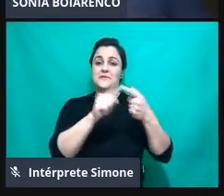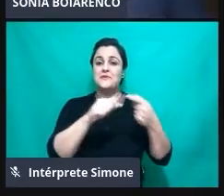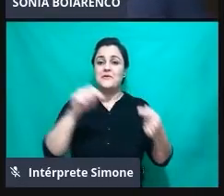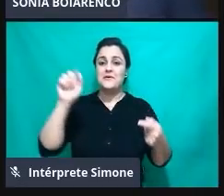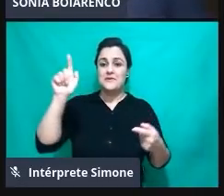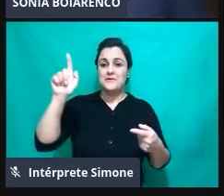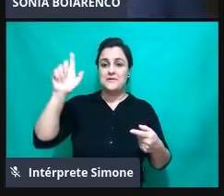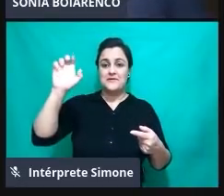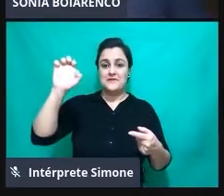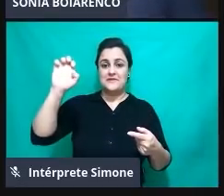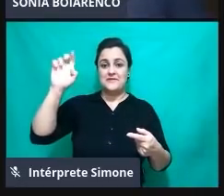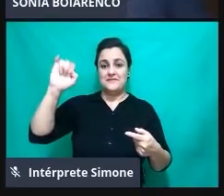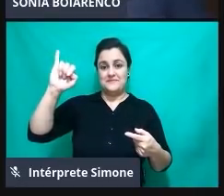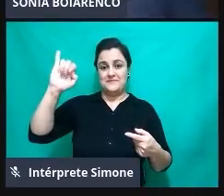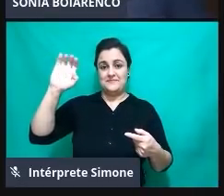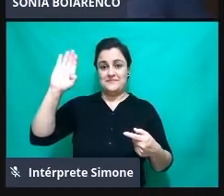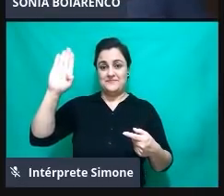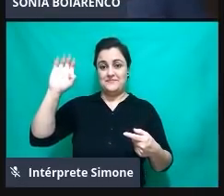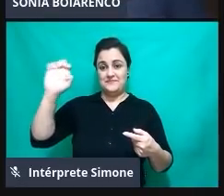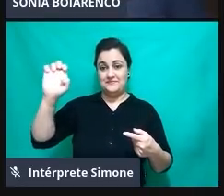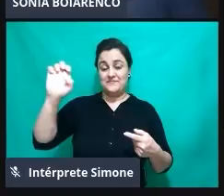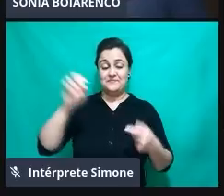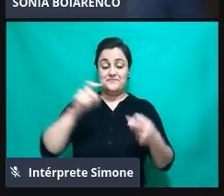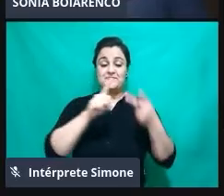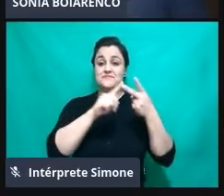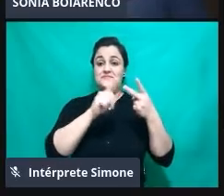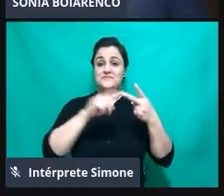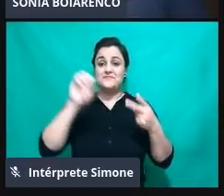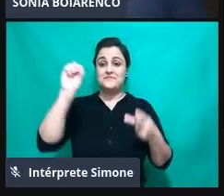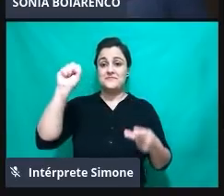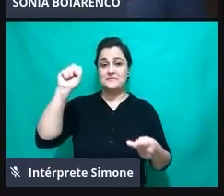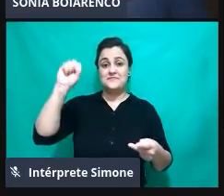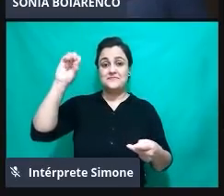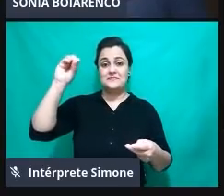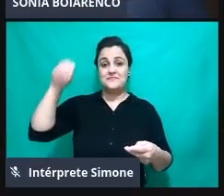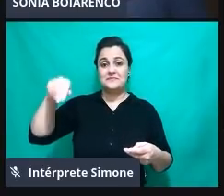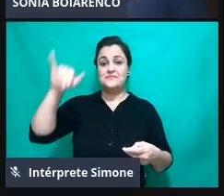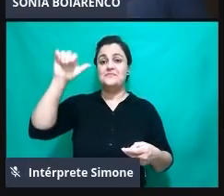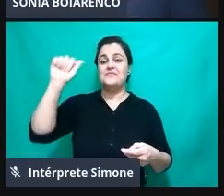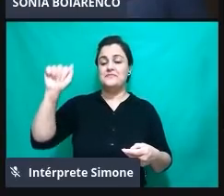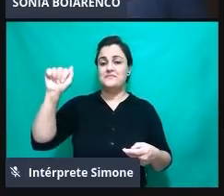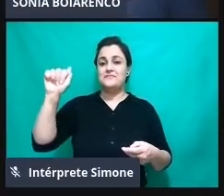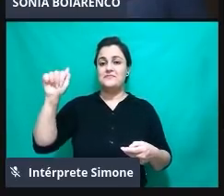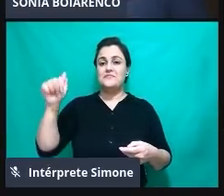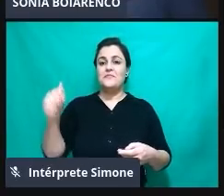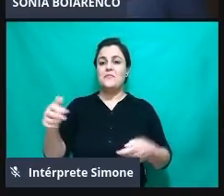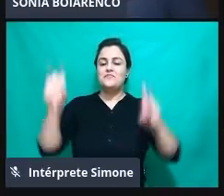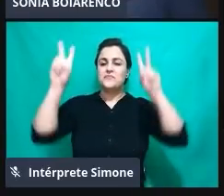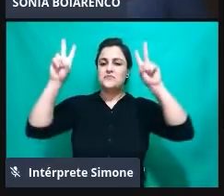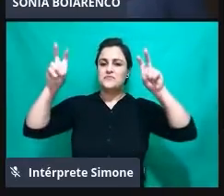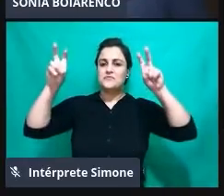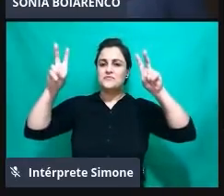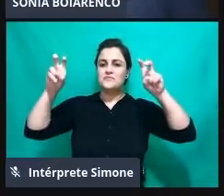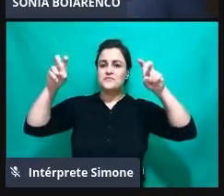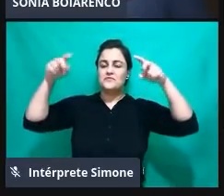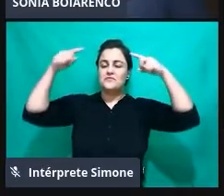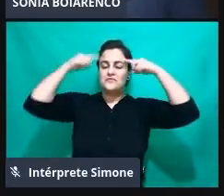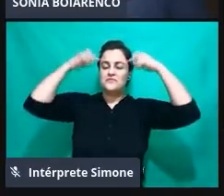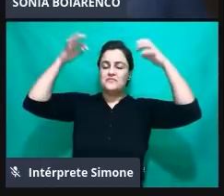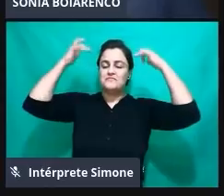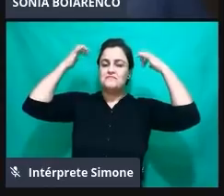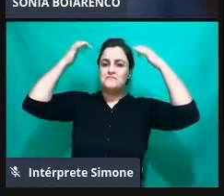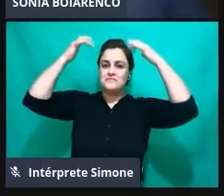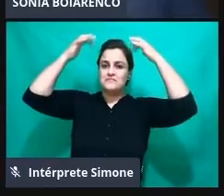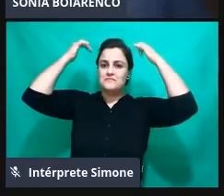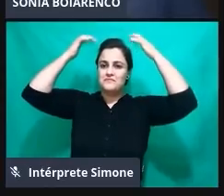tema Repensando o caminho da aprendizagem em tempo e pós-pandemia. Nós